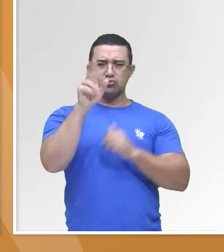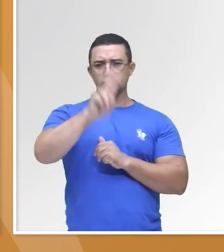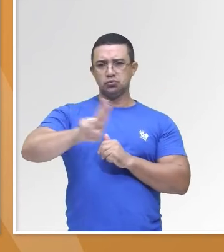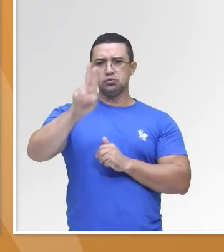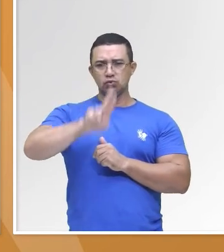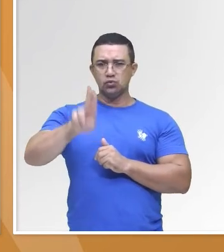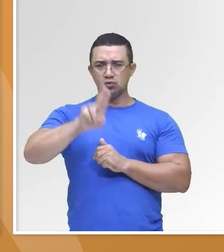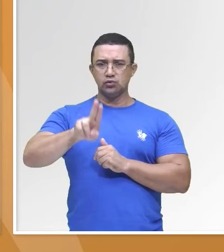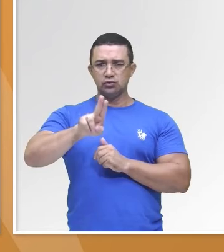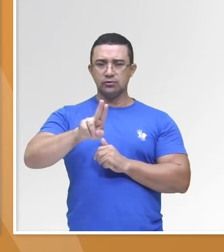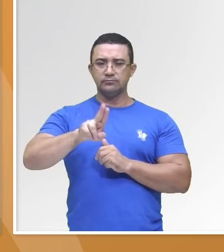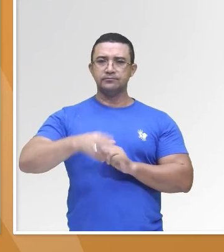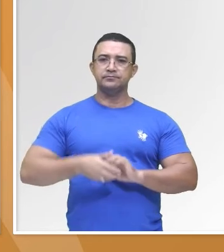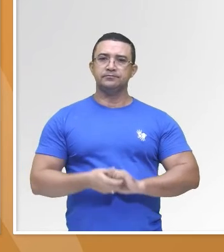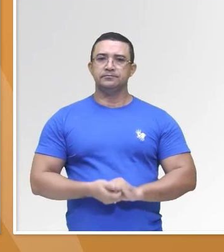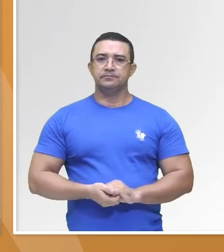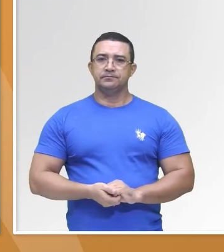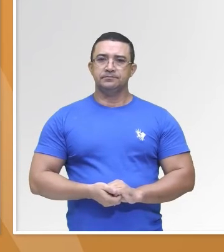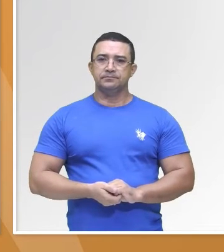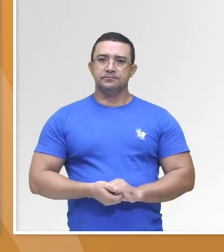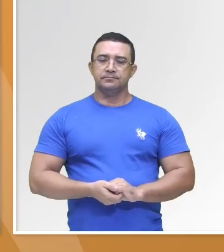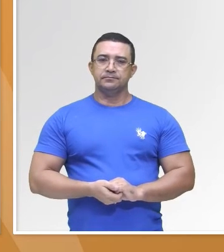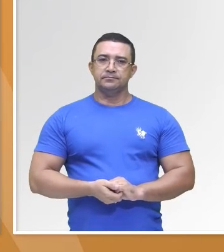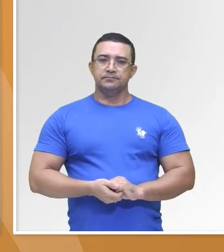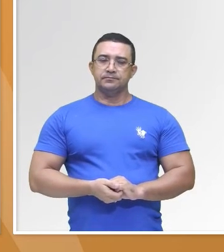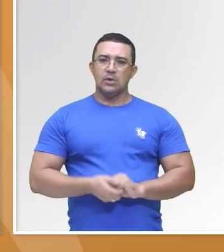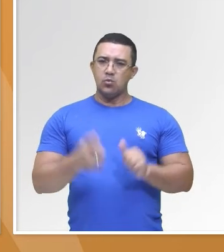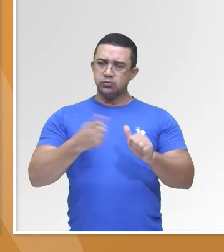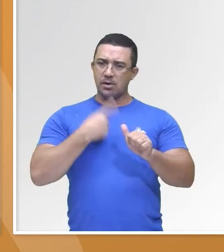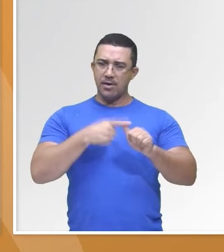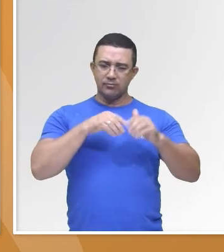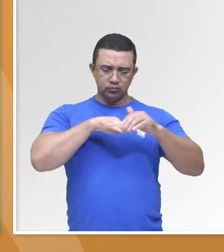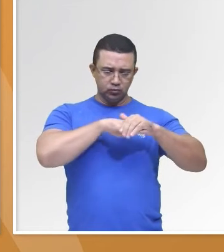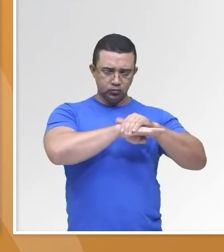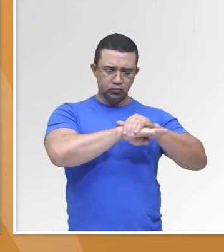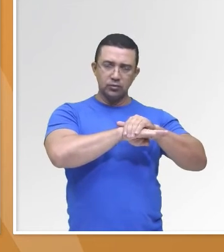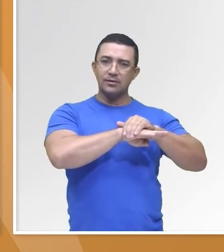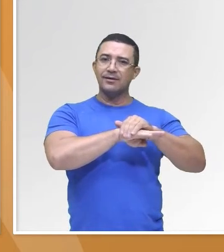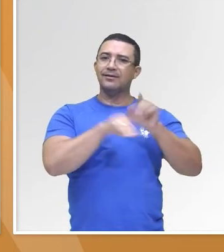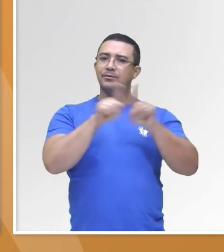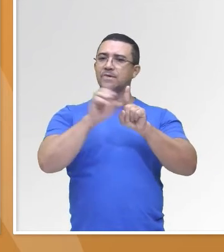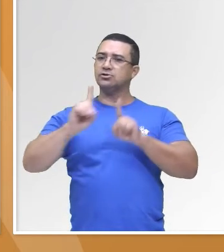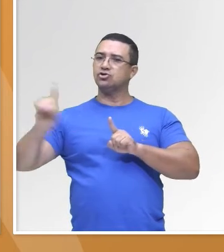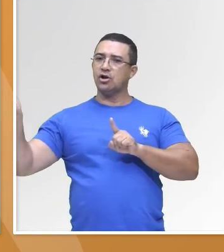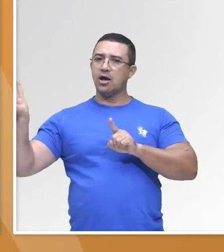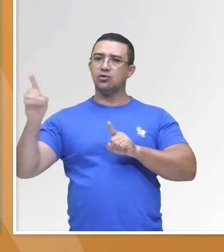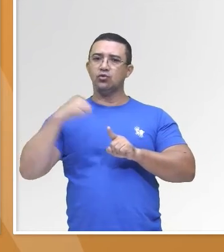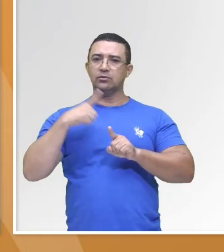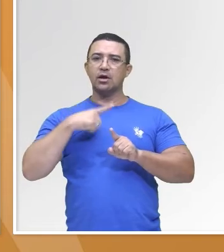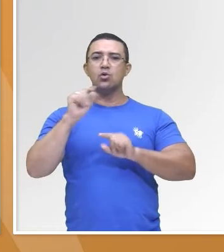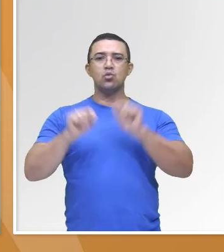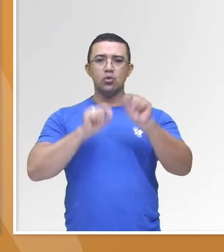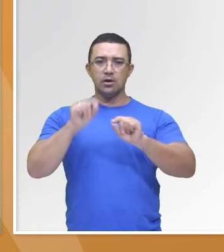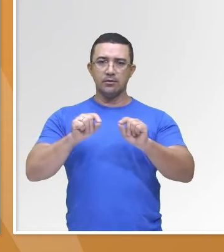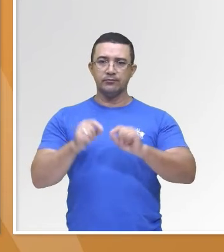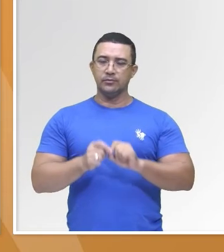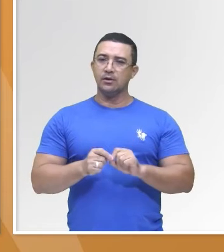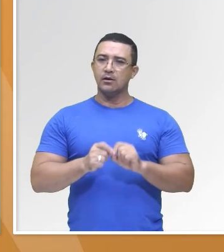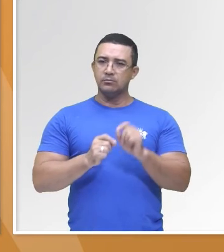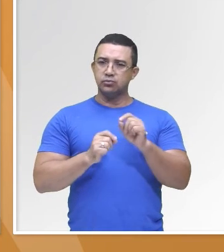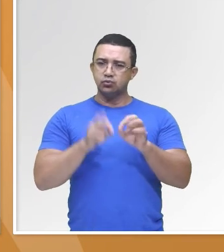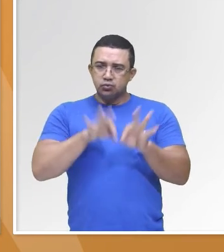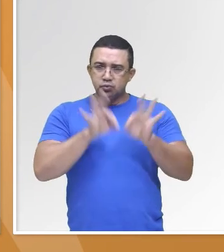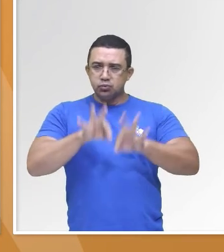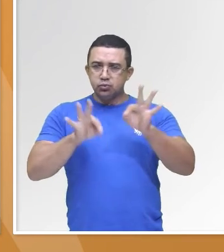não durável, tá? Sapato. E do lado direito de vocês, existe aí, né, uma indústria